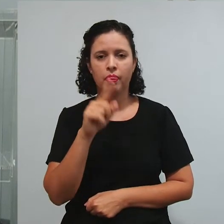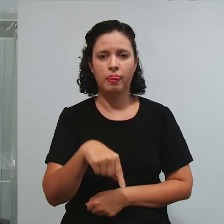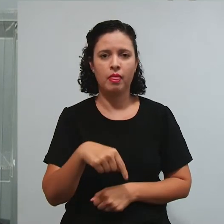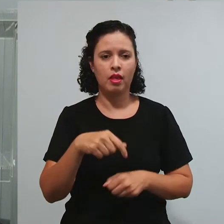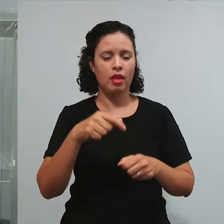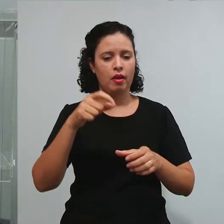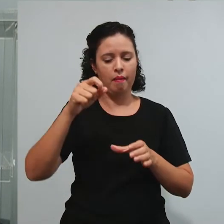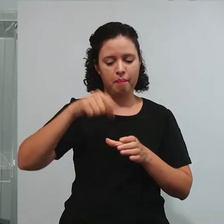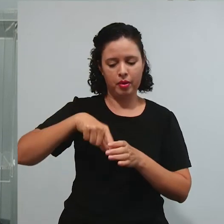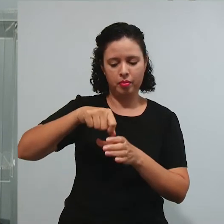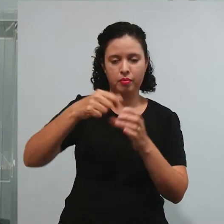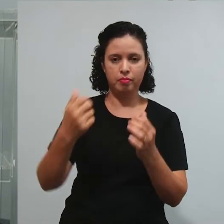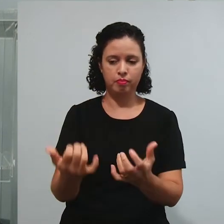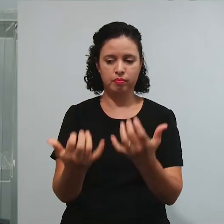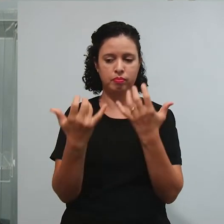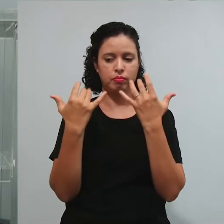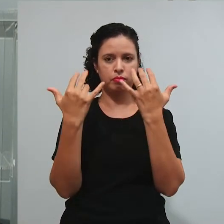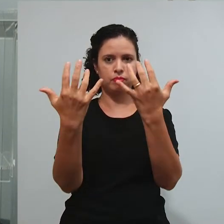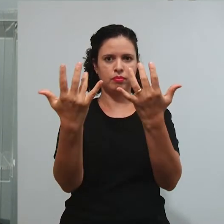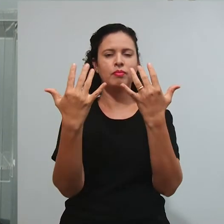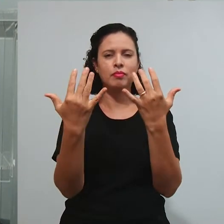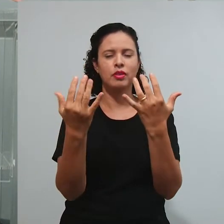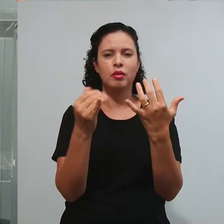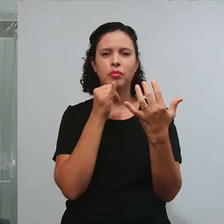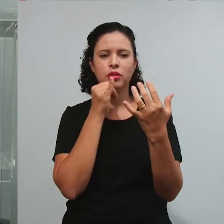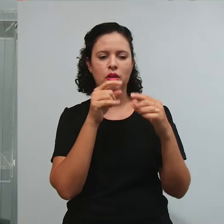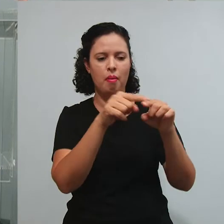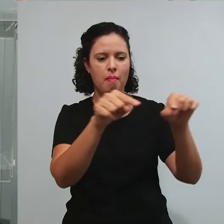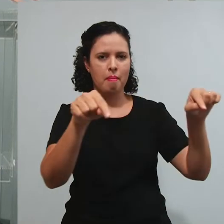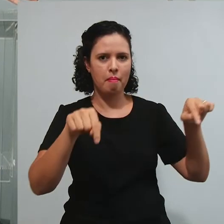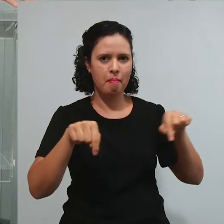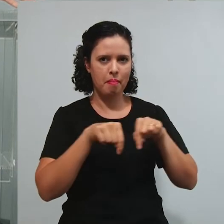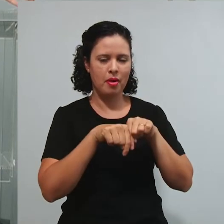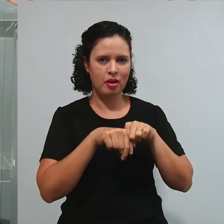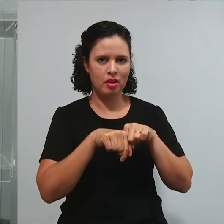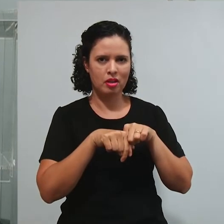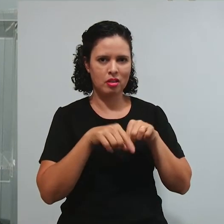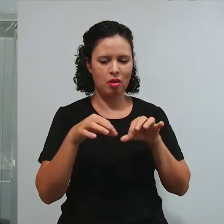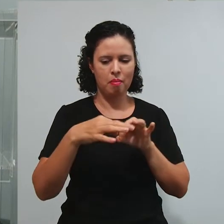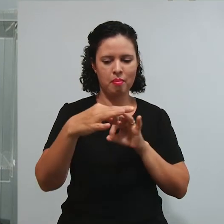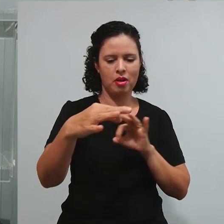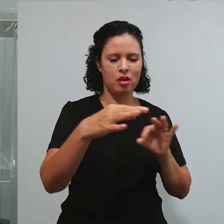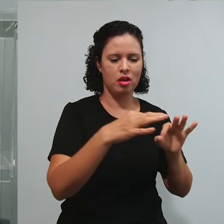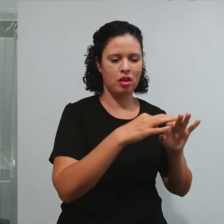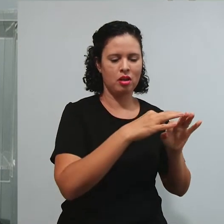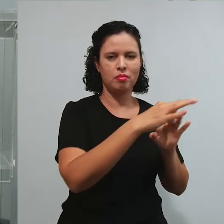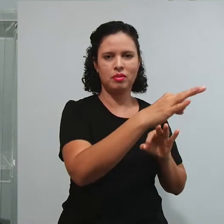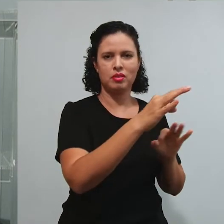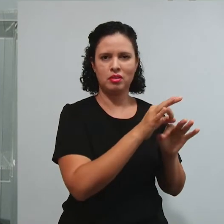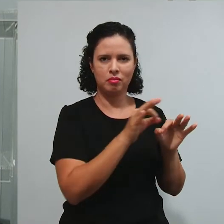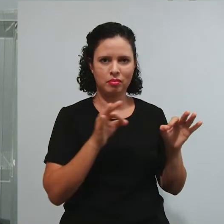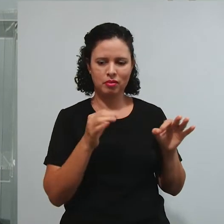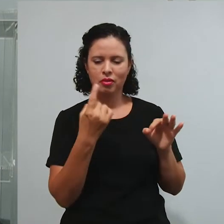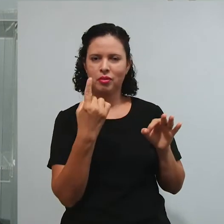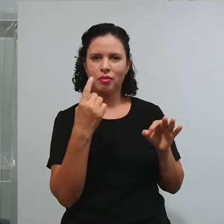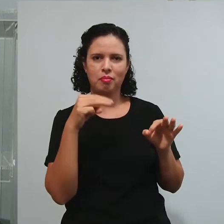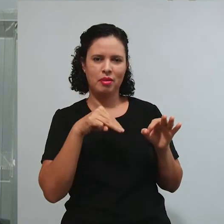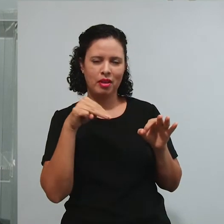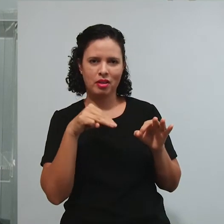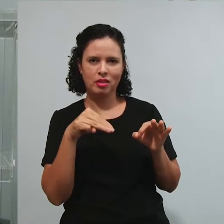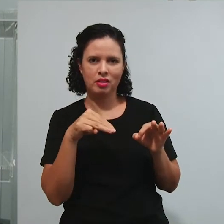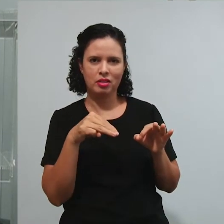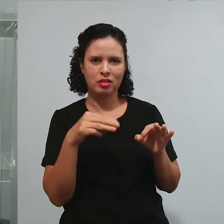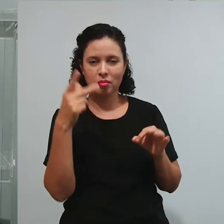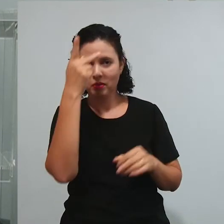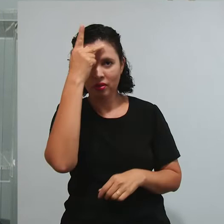se para cada metro quadrado a gente tivesse 2 trabalhadores, não ia dar nem para plantar, nem ia destruir as